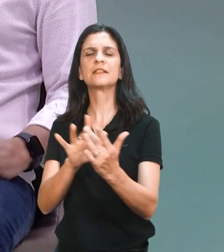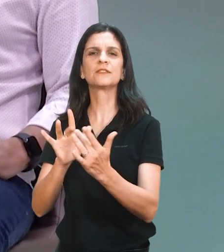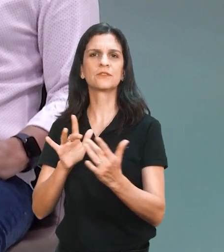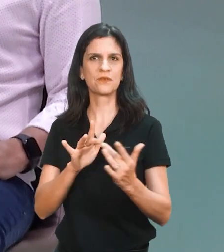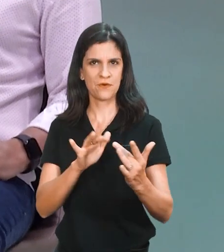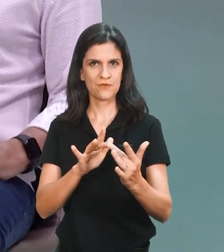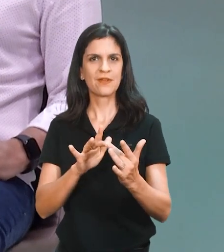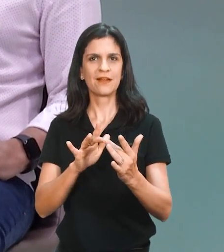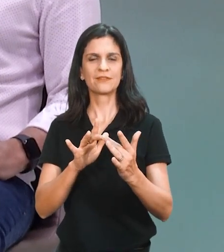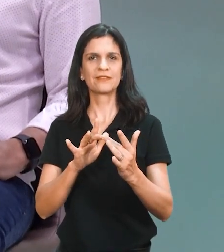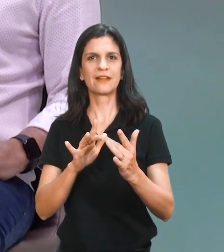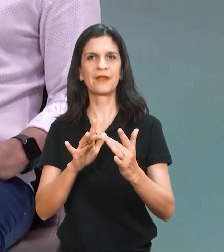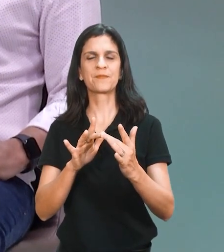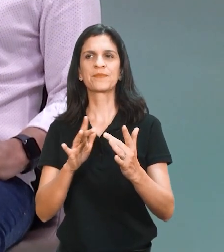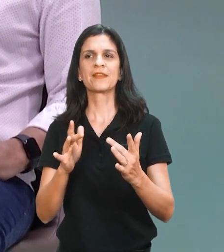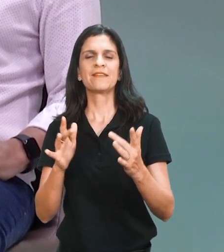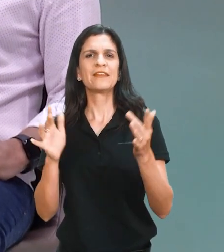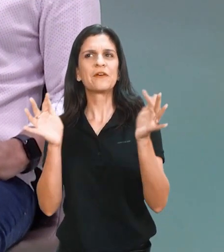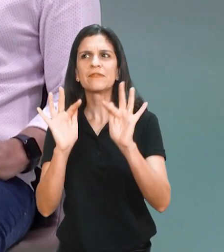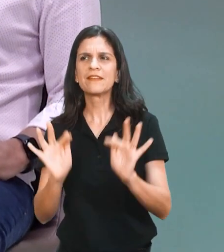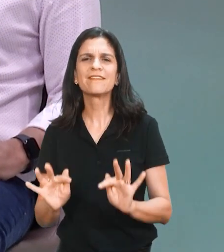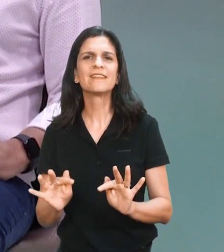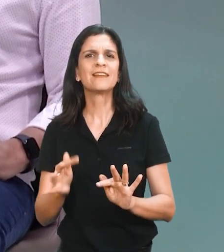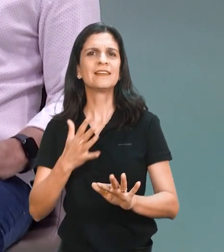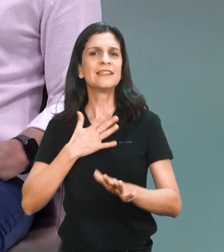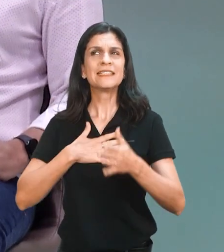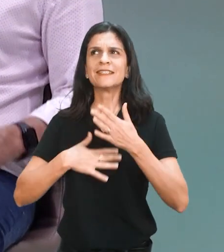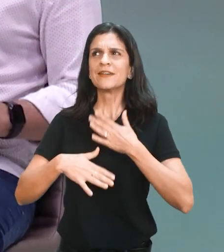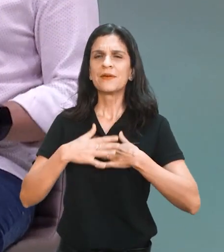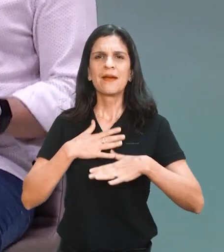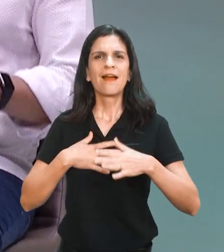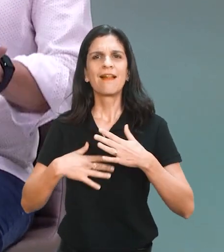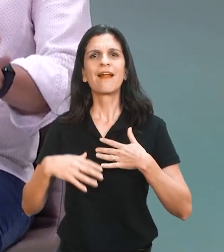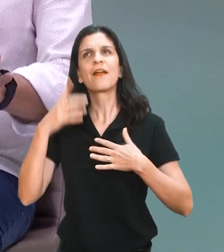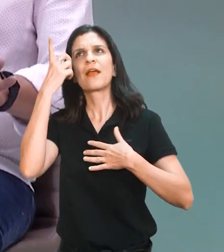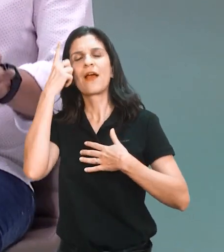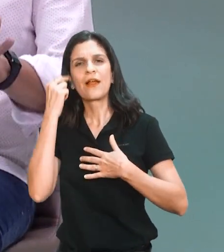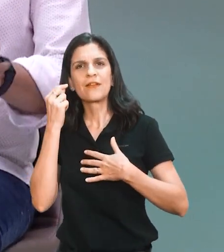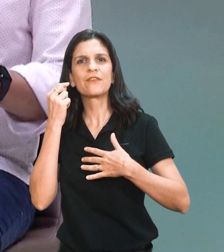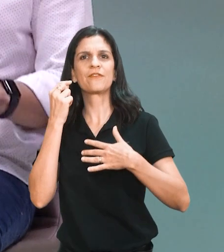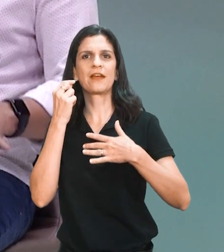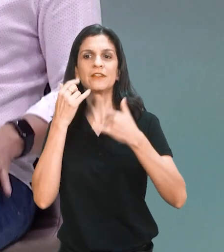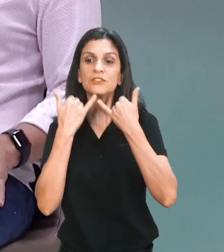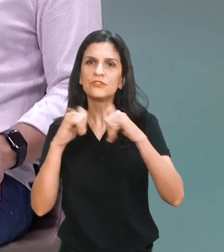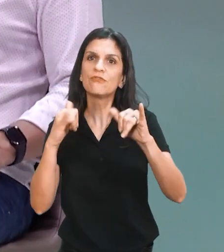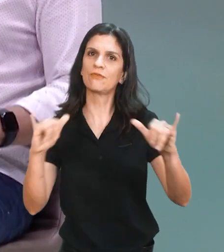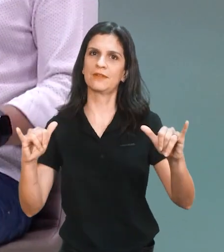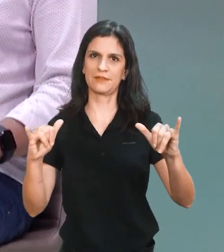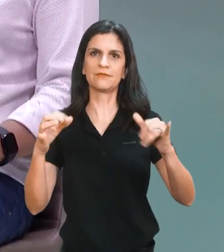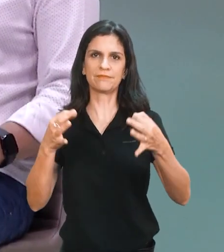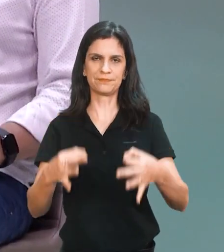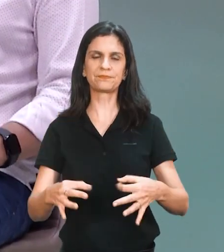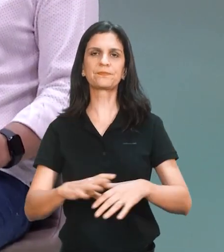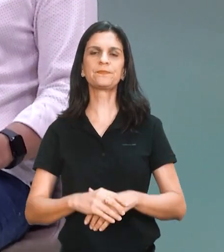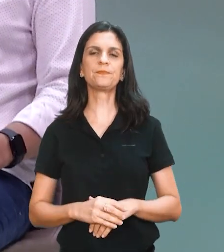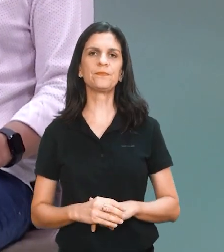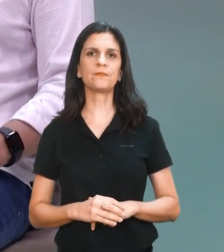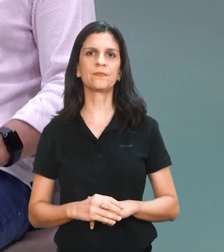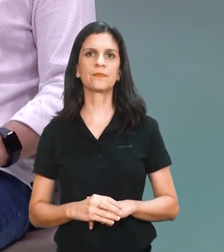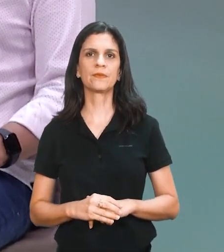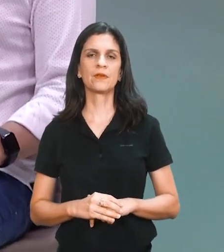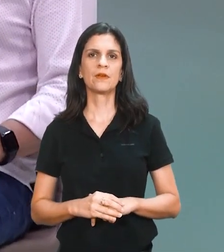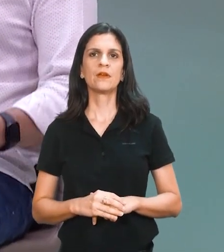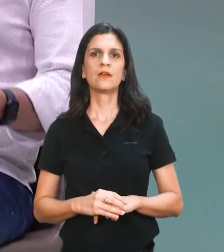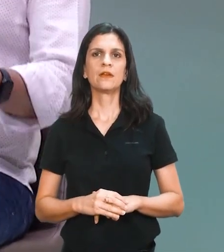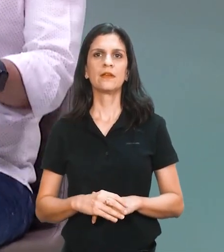com eles e percebendo que eles realmente ficam muito contentes por a gente estar lá conversando essas demandas. Claro que, além disso